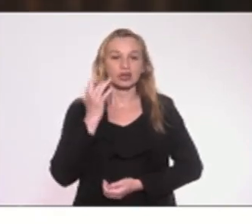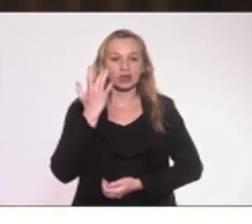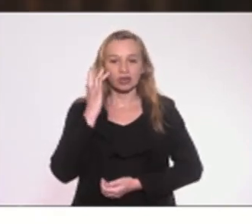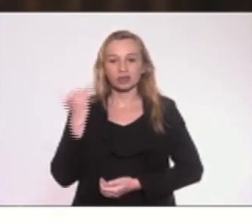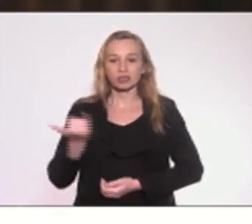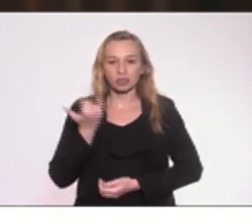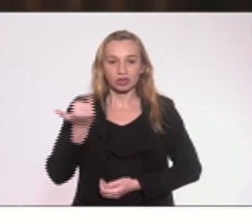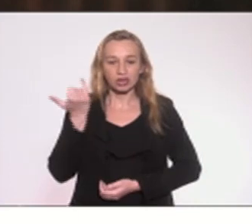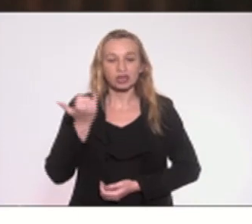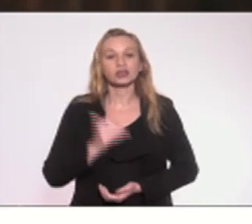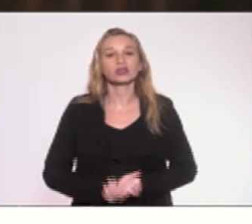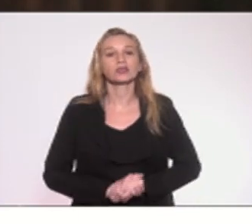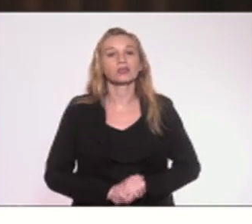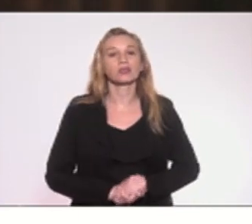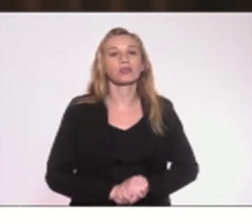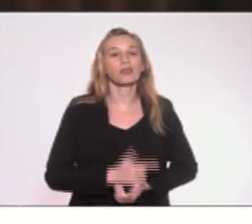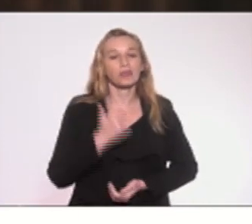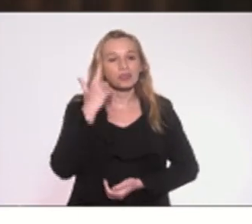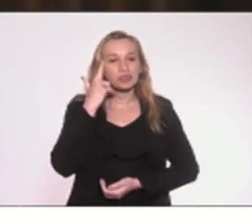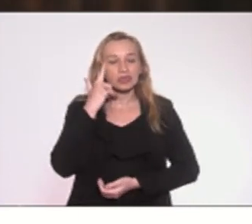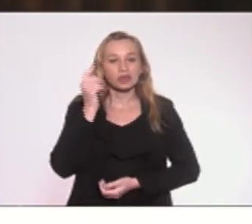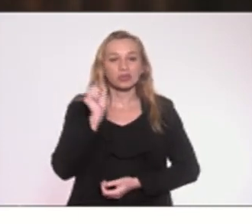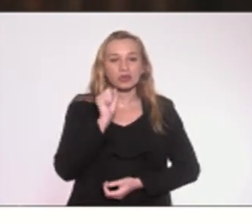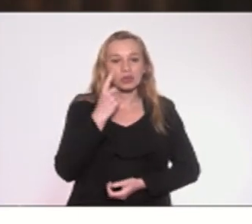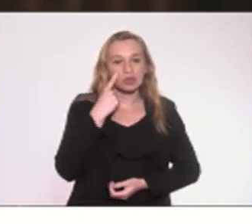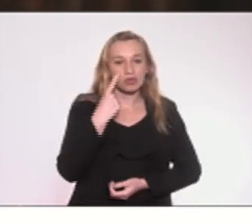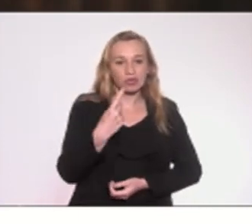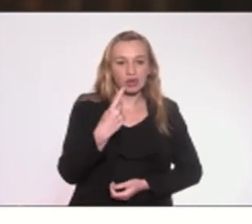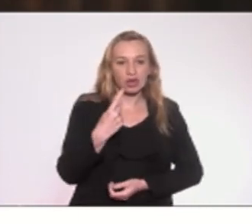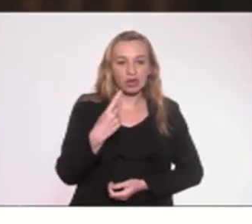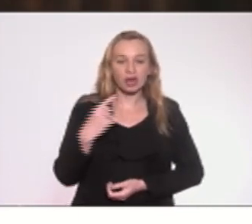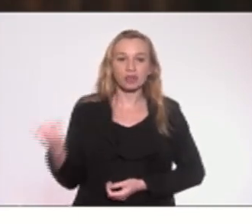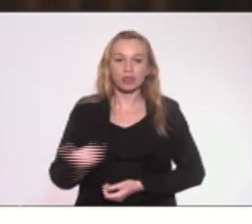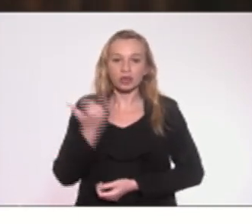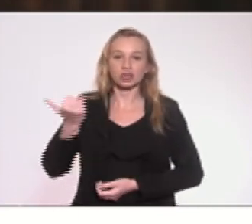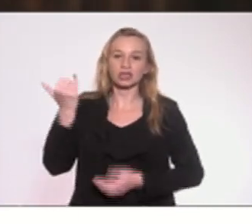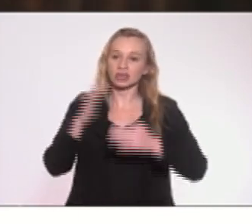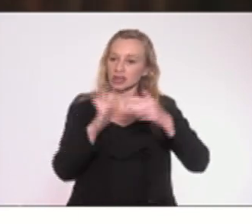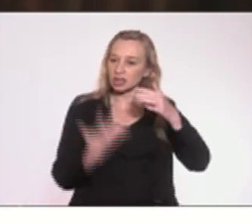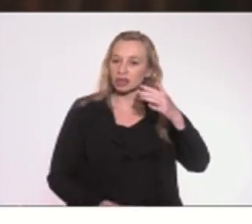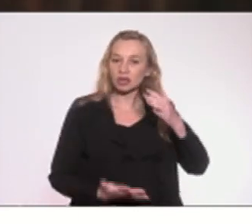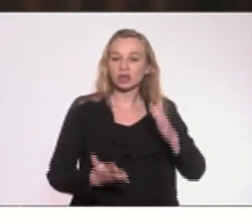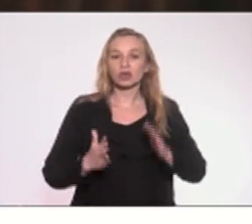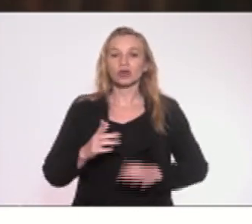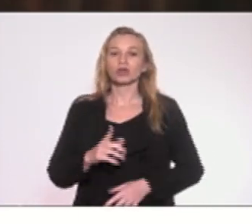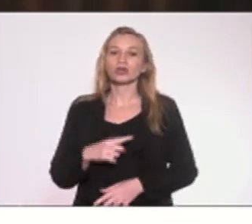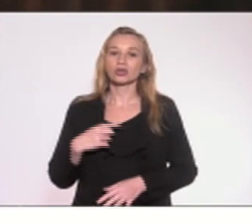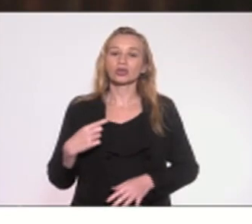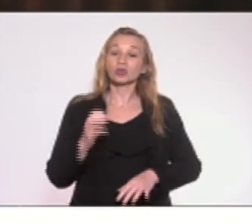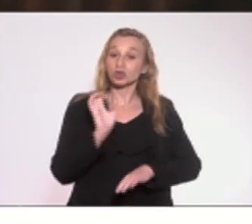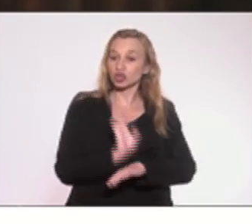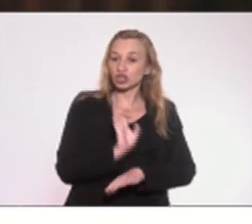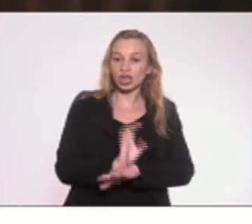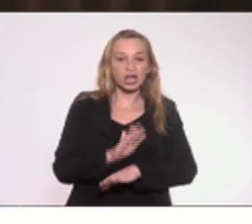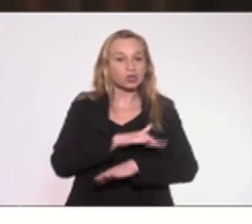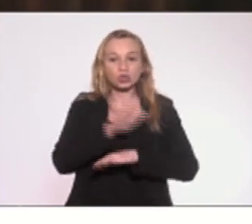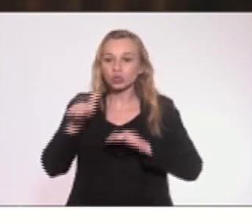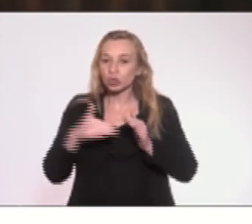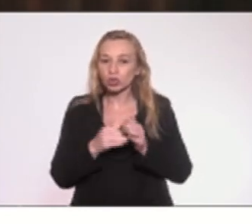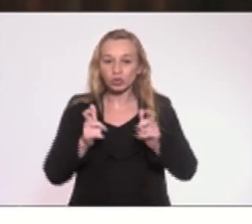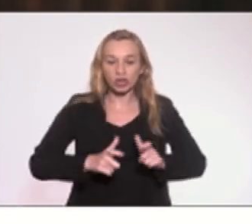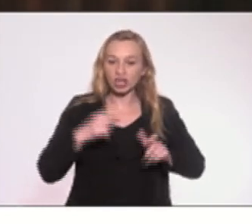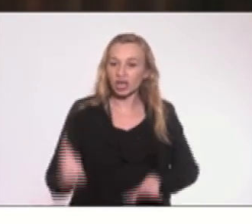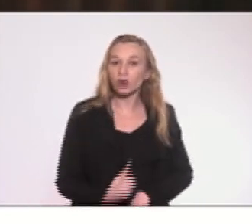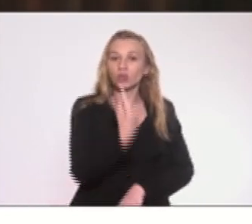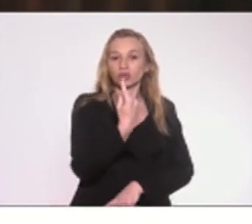aqui salientar o caráter simbólico dessa cerimônia. Nós estamos aqui, o Estado, todo o Estado, que é